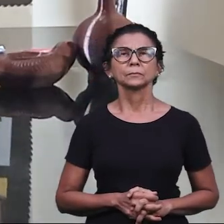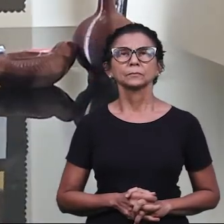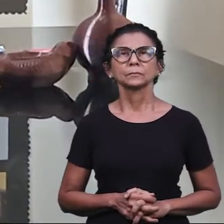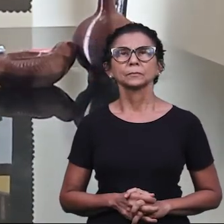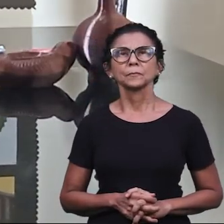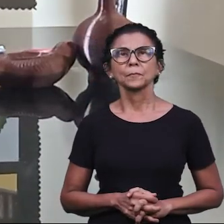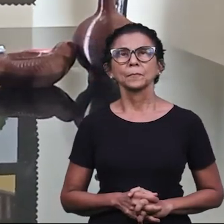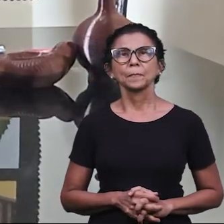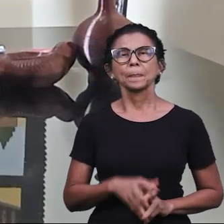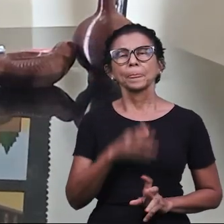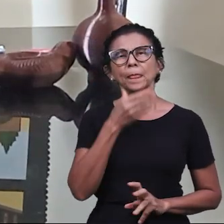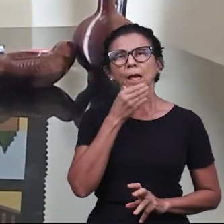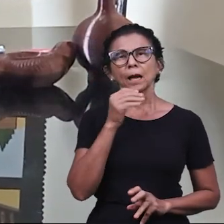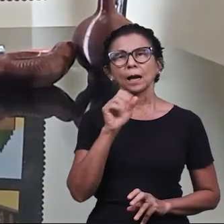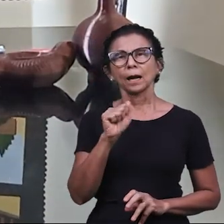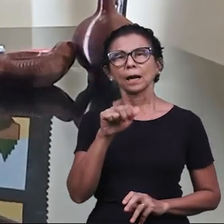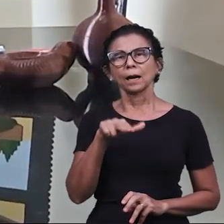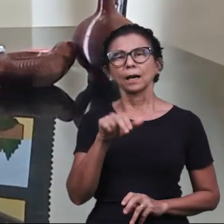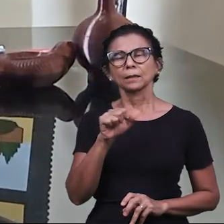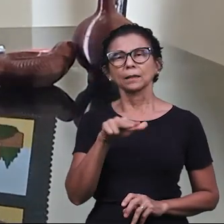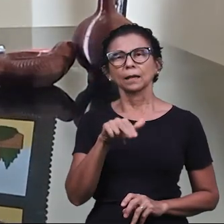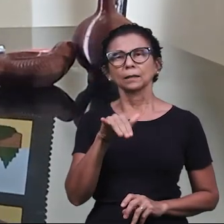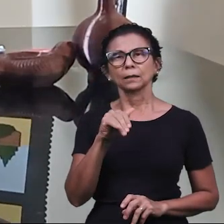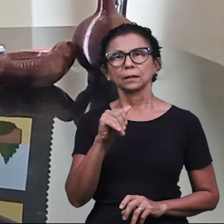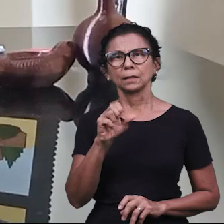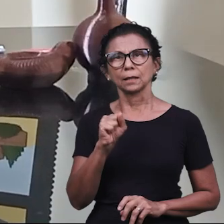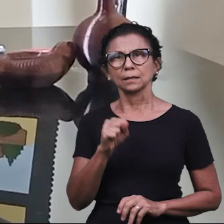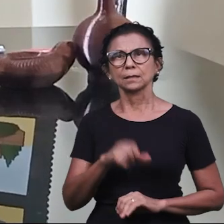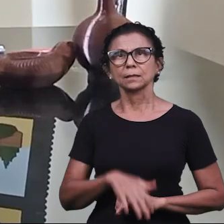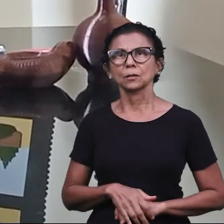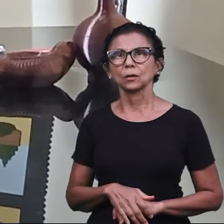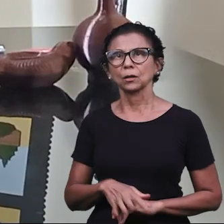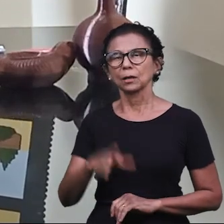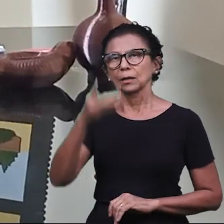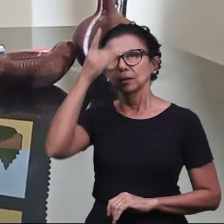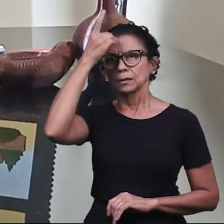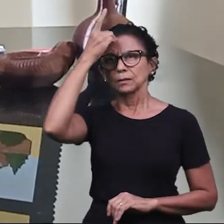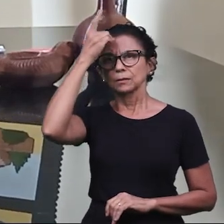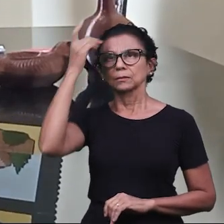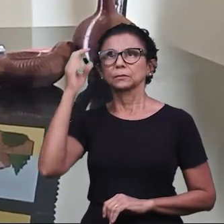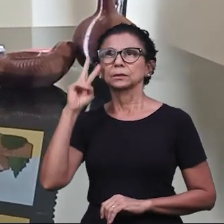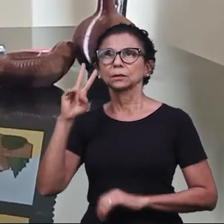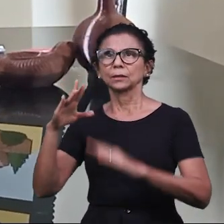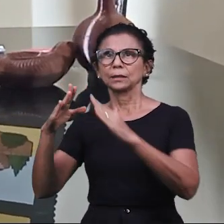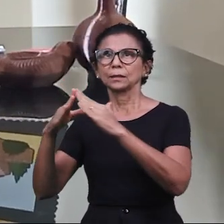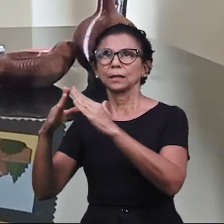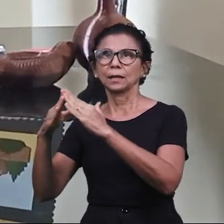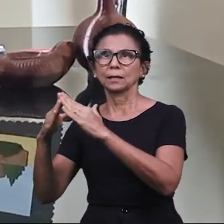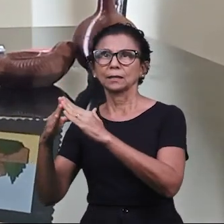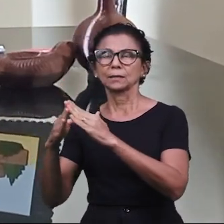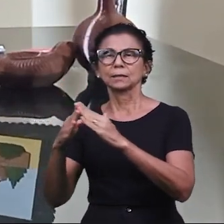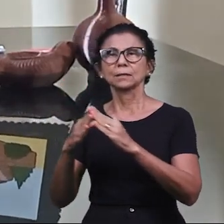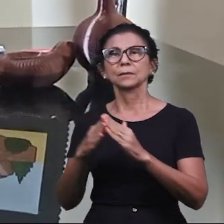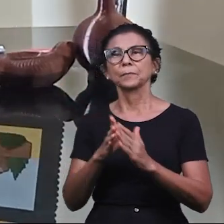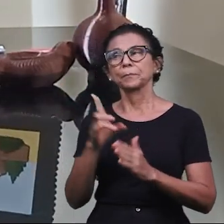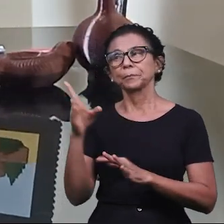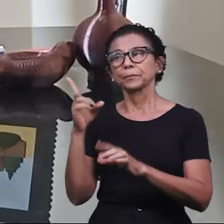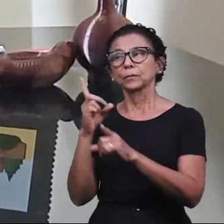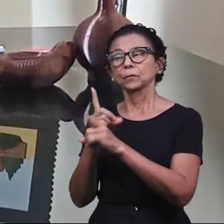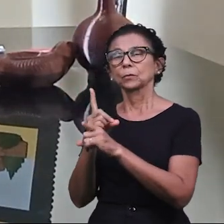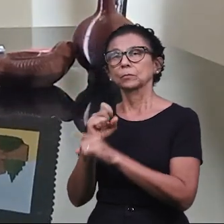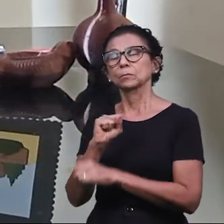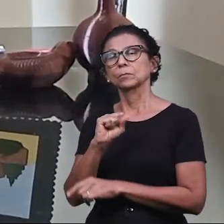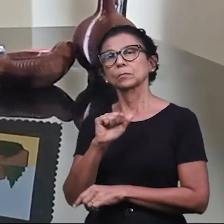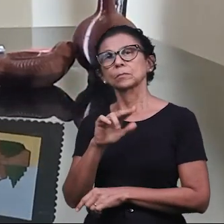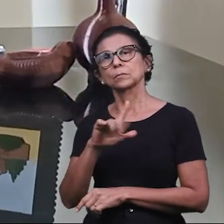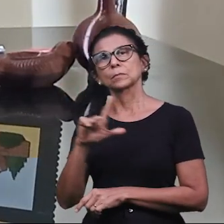Ananias, ele estava em casa, né, quando ele teve a visão. E aí ele foi ao encontro de